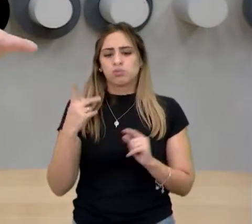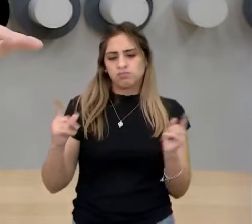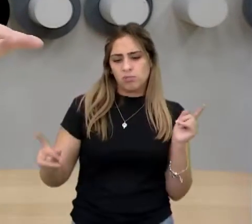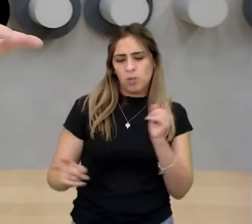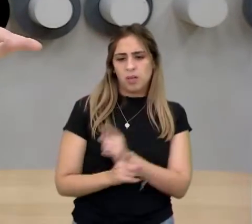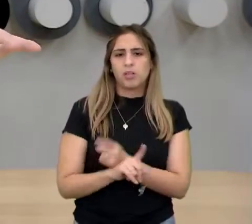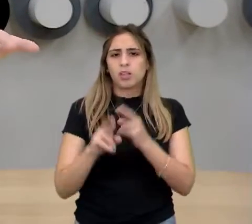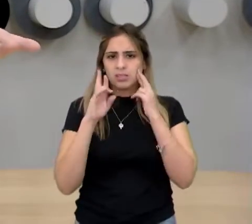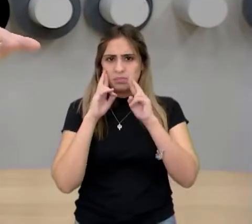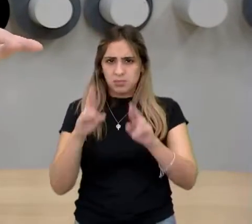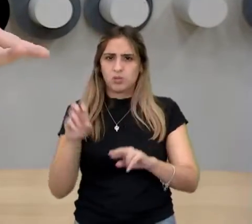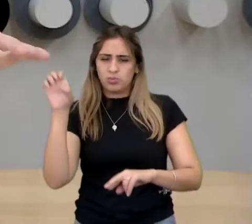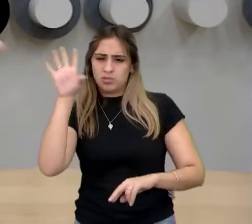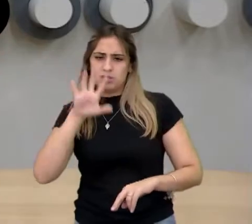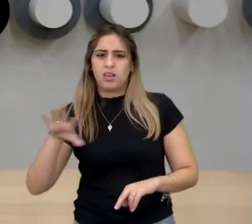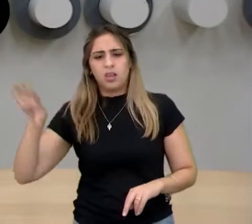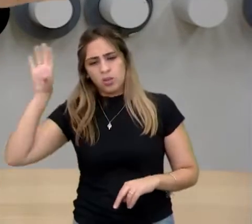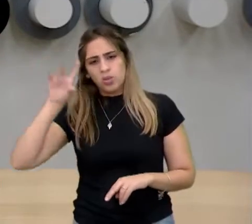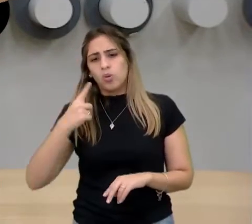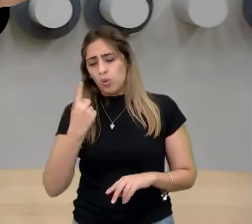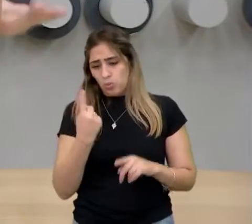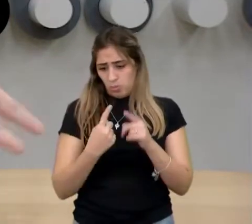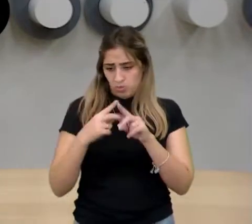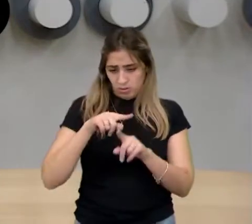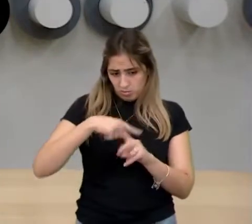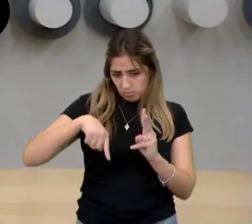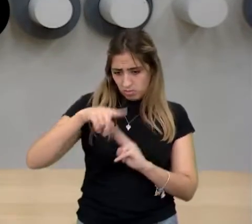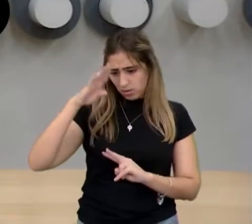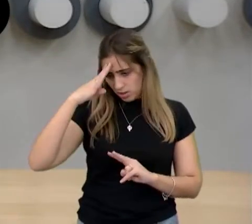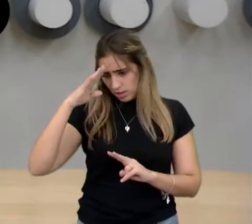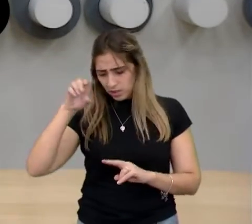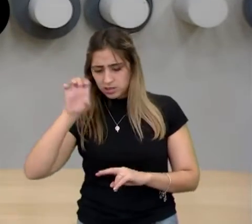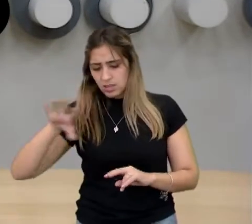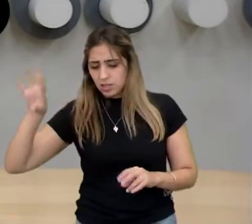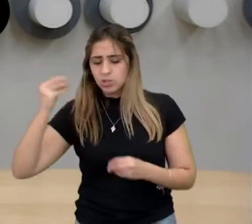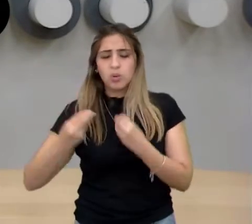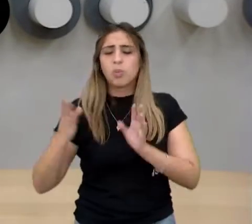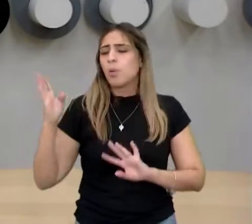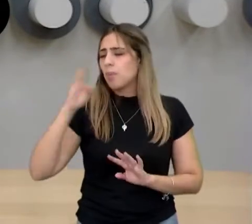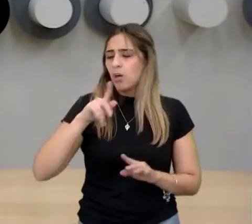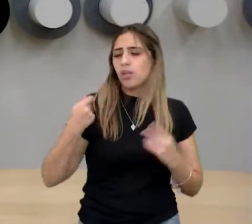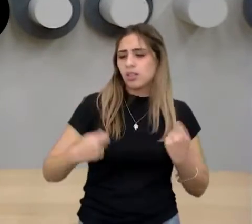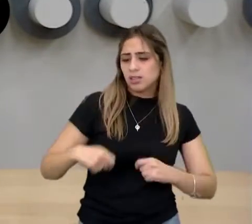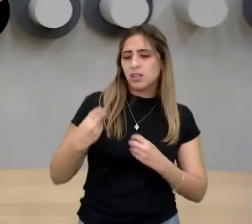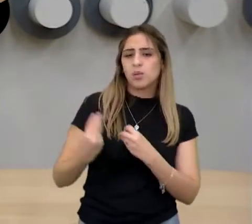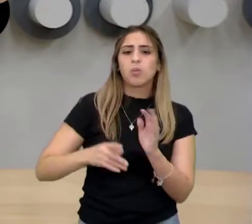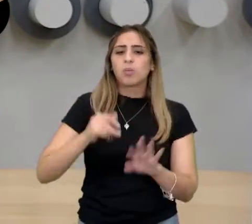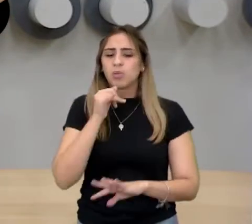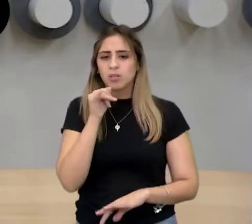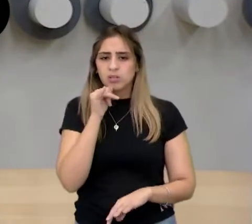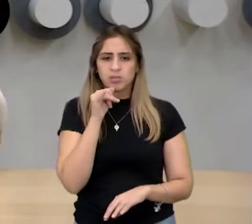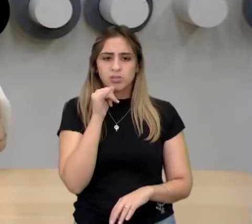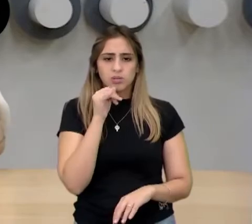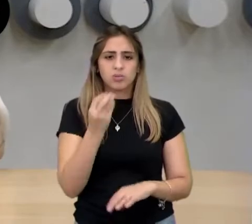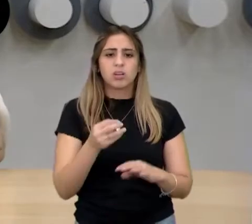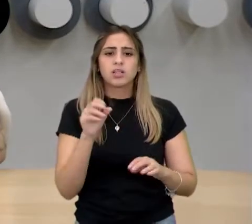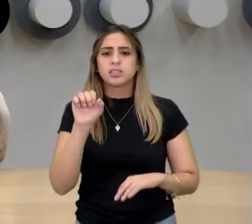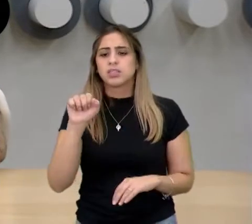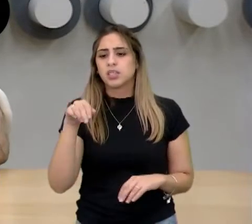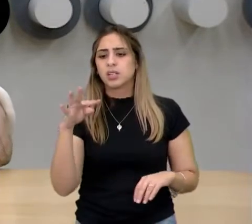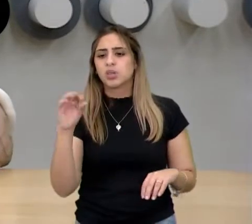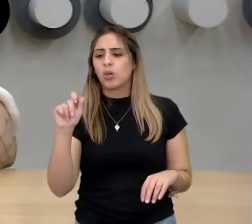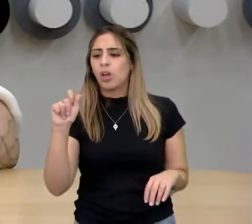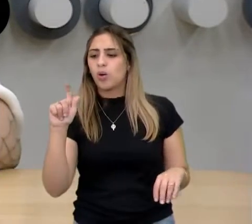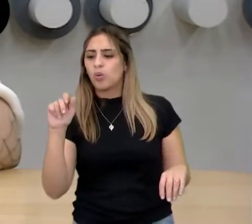opostas a respeito do Estado, né? Uma delas entende o Estado como mal necessário, por exemplo, como em Santo Agostinho, né?